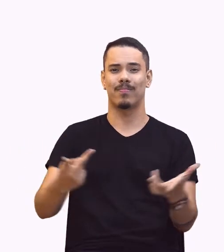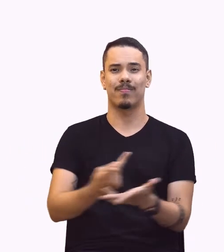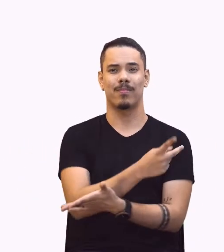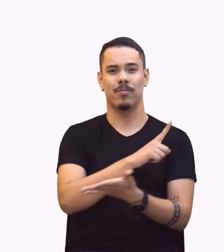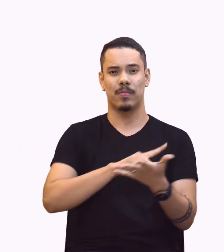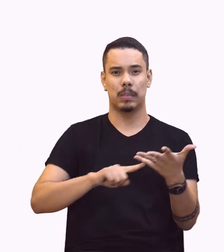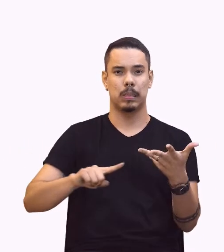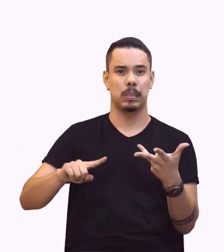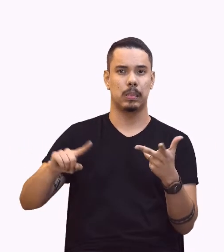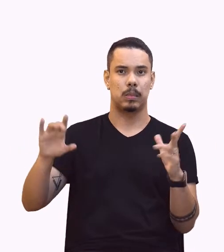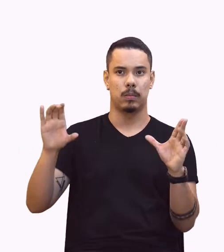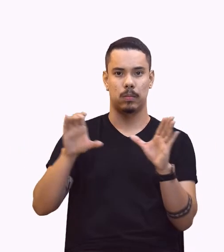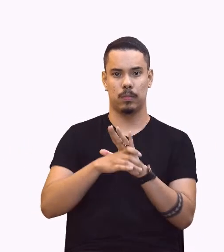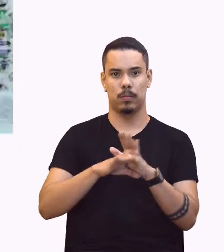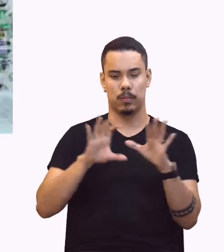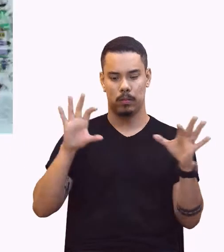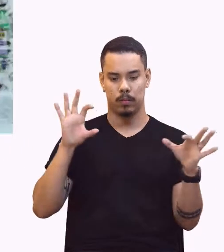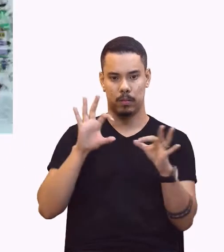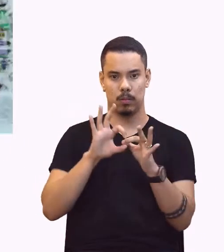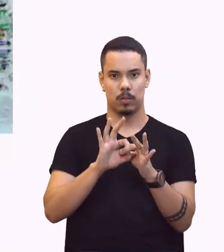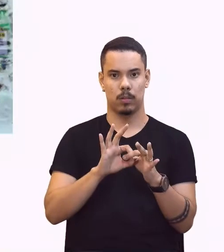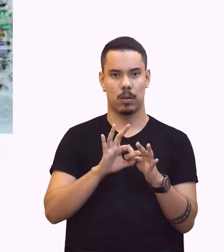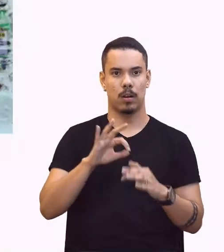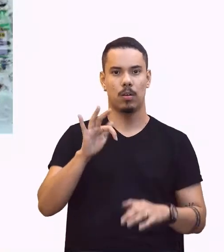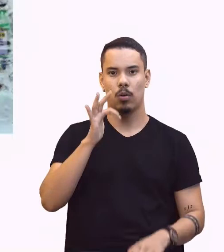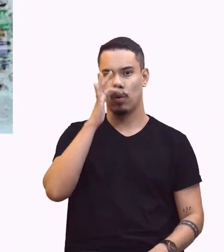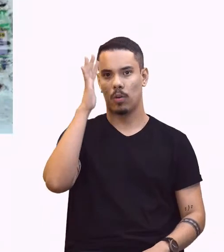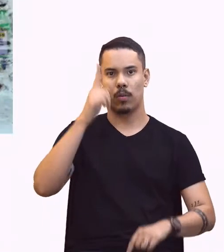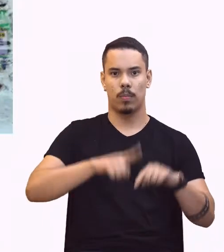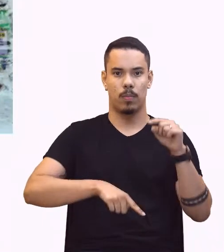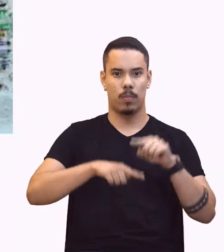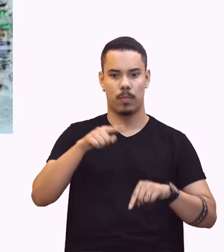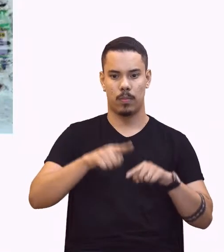conceitos ligados ao luxo material.